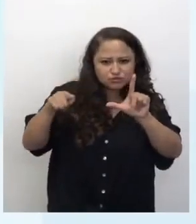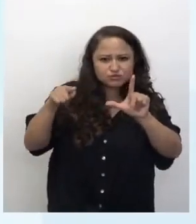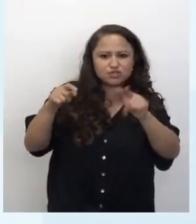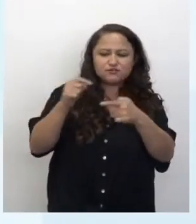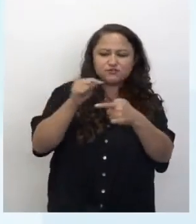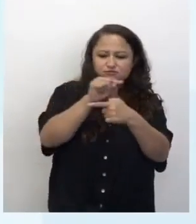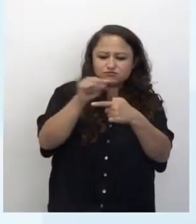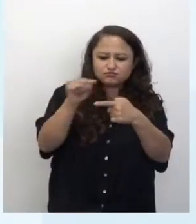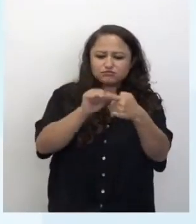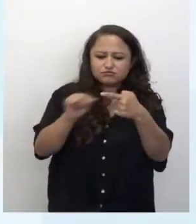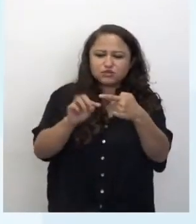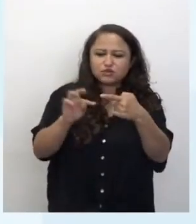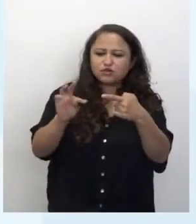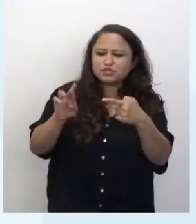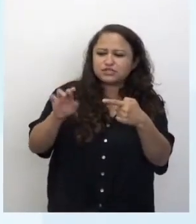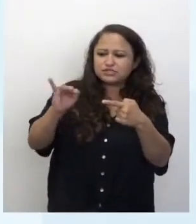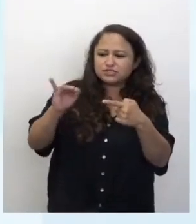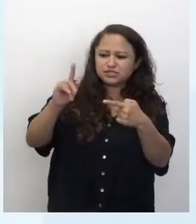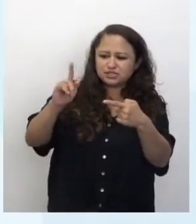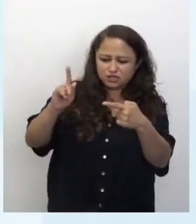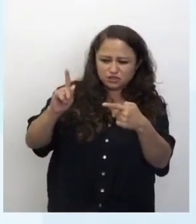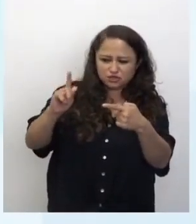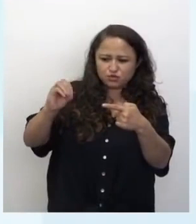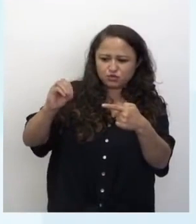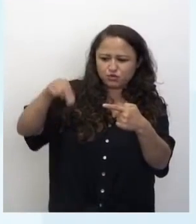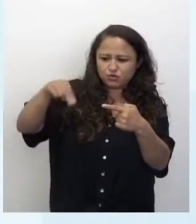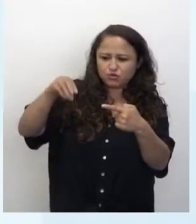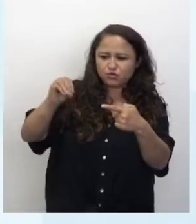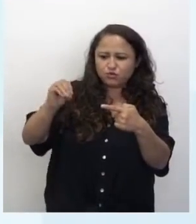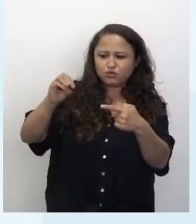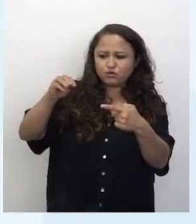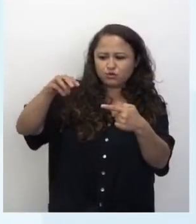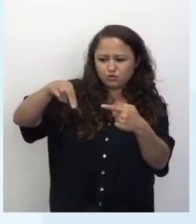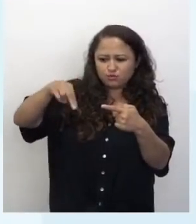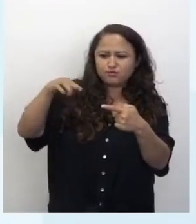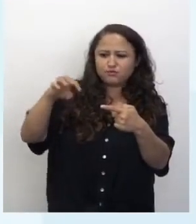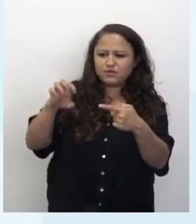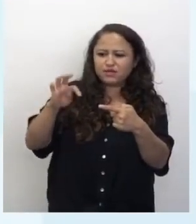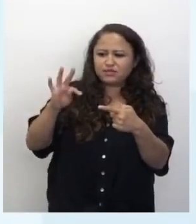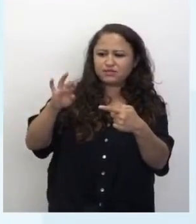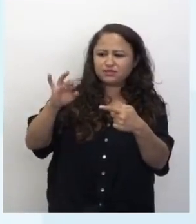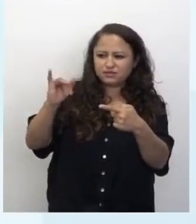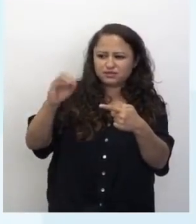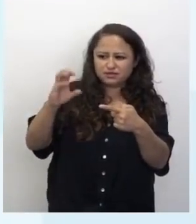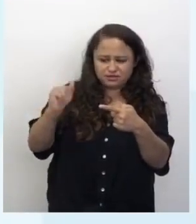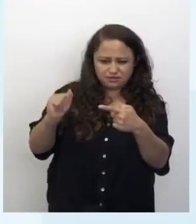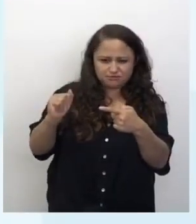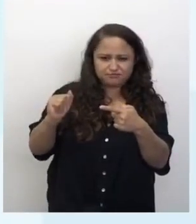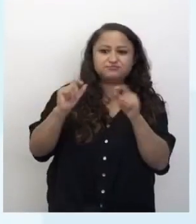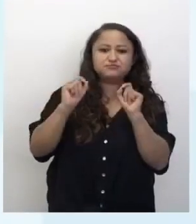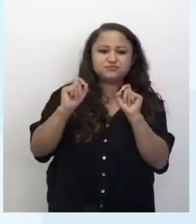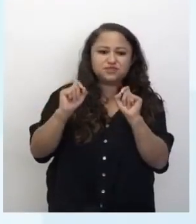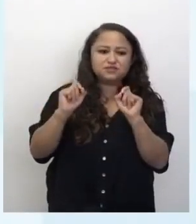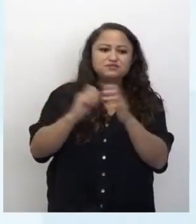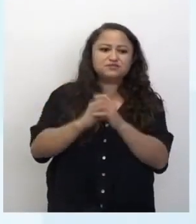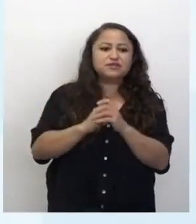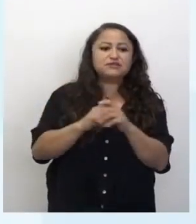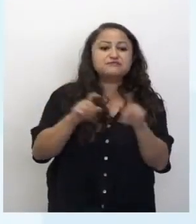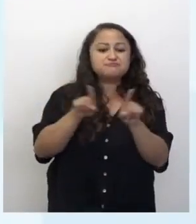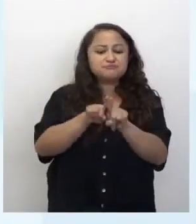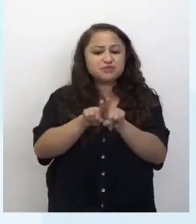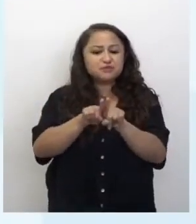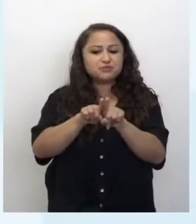função trigonométrica, dada a sentença algébrica que a representa, e determinar a sentença algébrica da